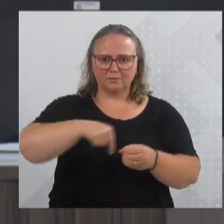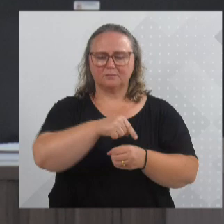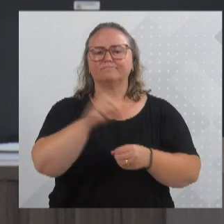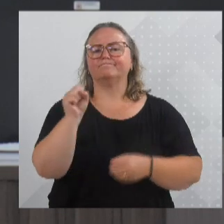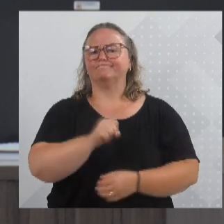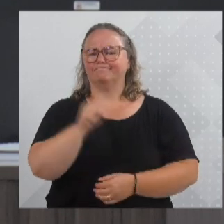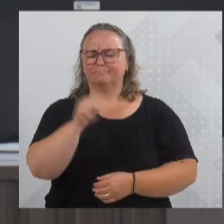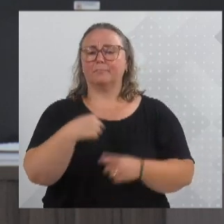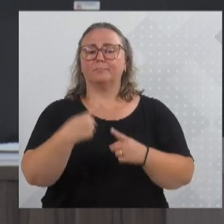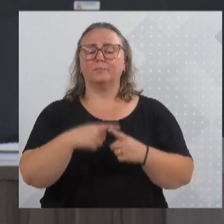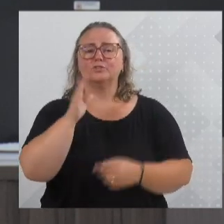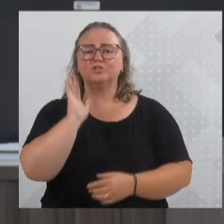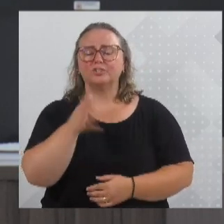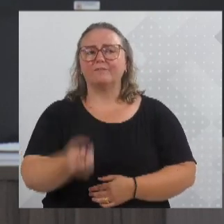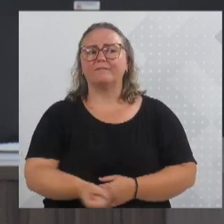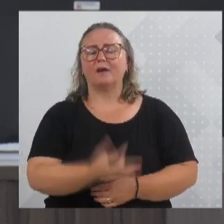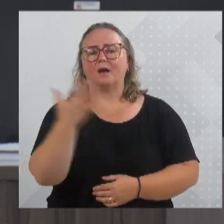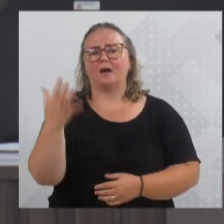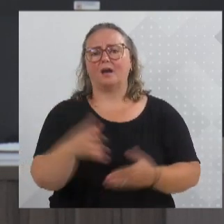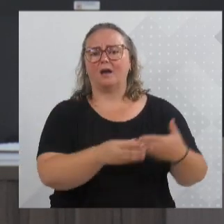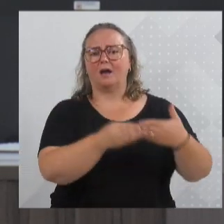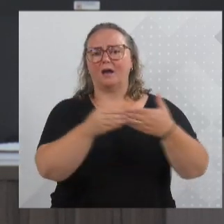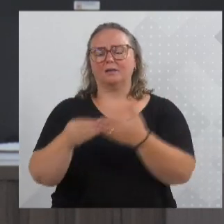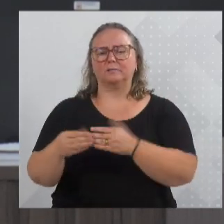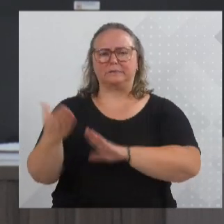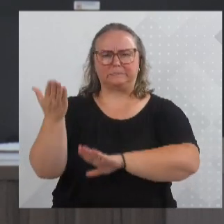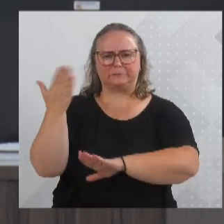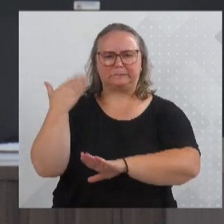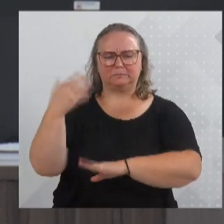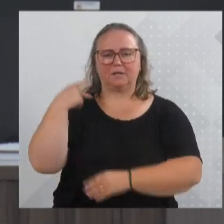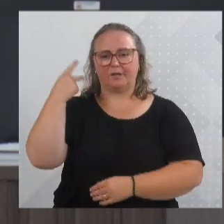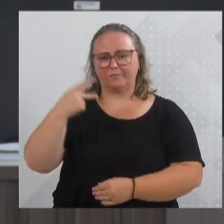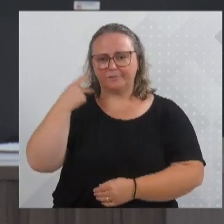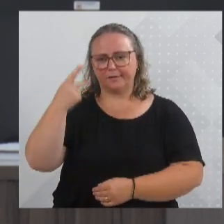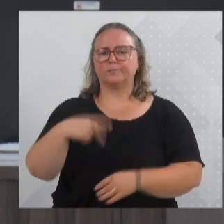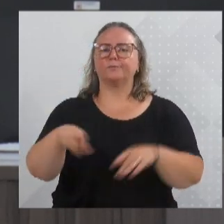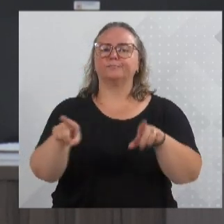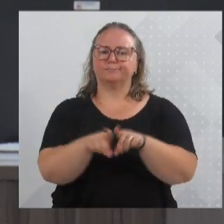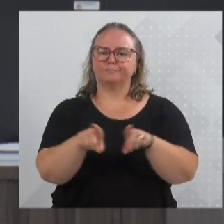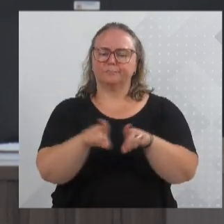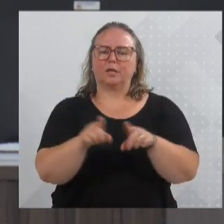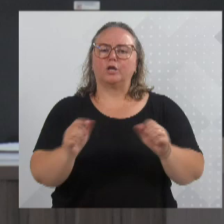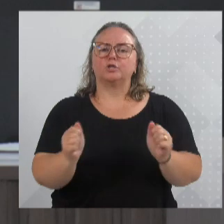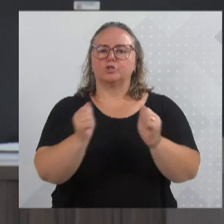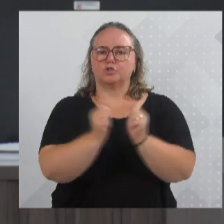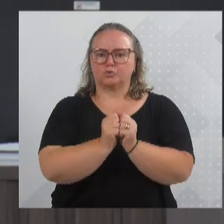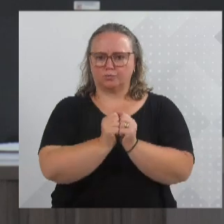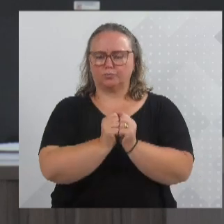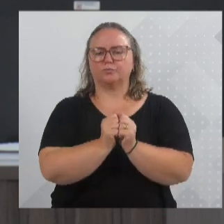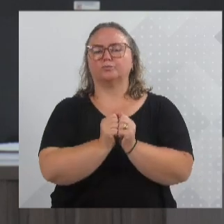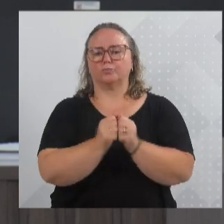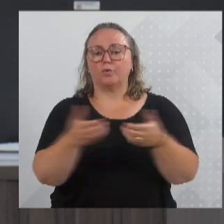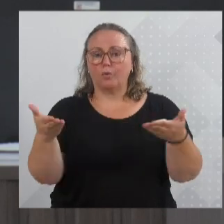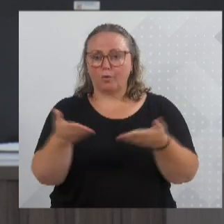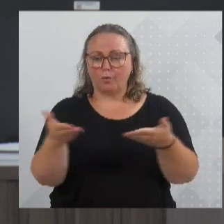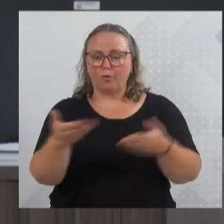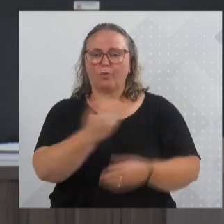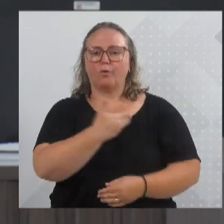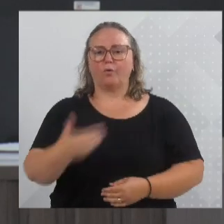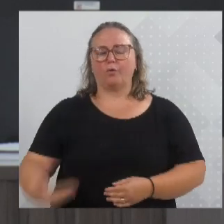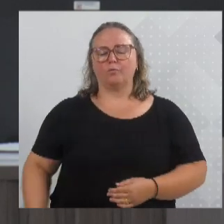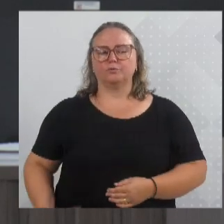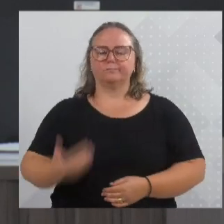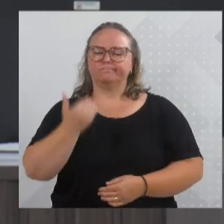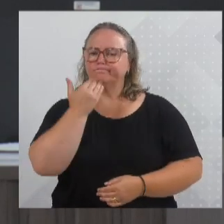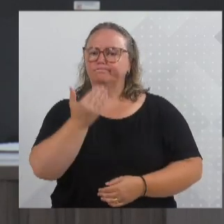alguns encaminhamentos, ex-vereadores, que até na época faziam parte do governo atual, naquela época, e não conseguiram tirar